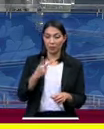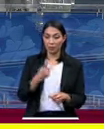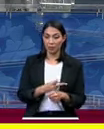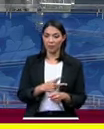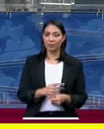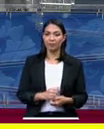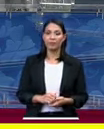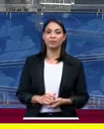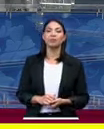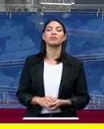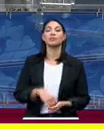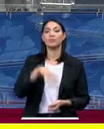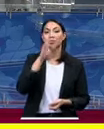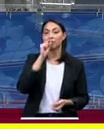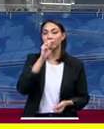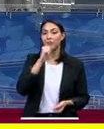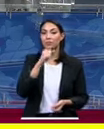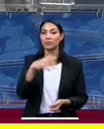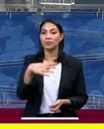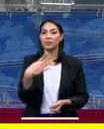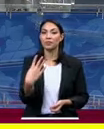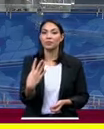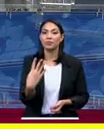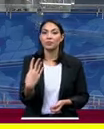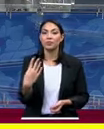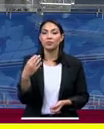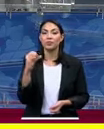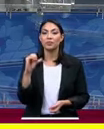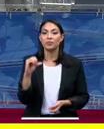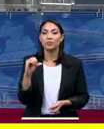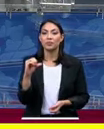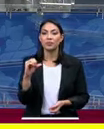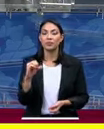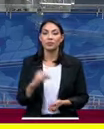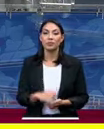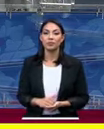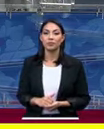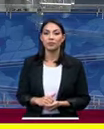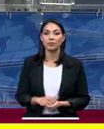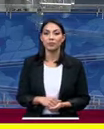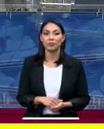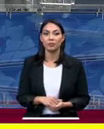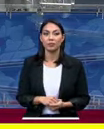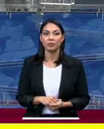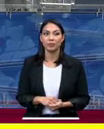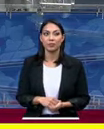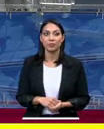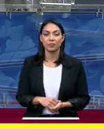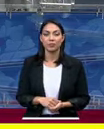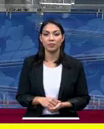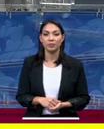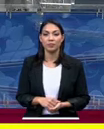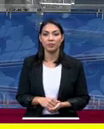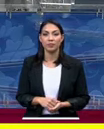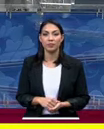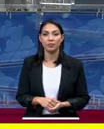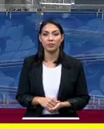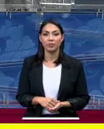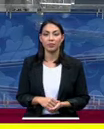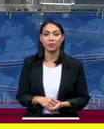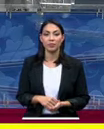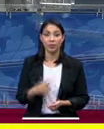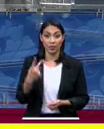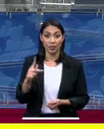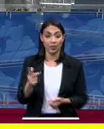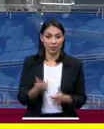Mania. Bola laranja, número 49. Laranja, 49. Falta pouco agora. Sua sorte